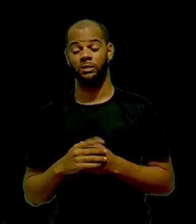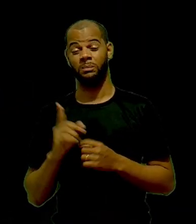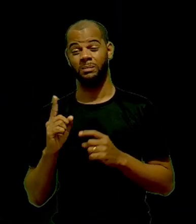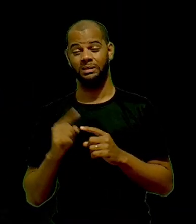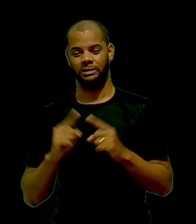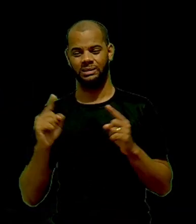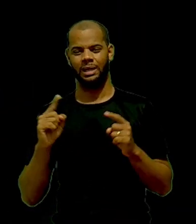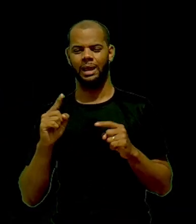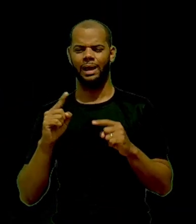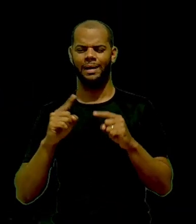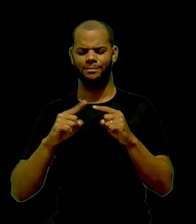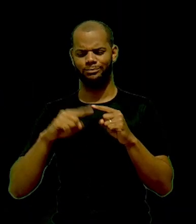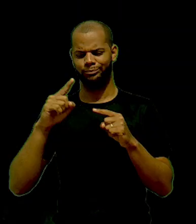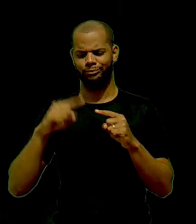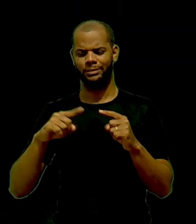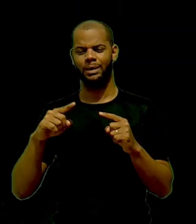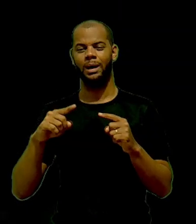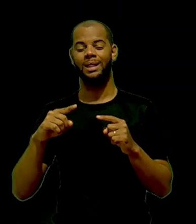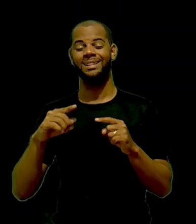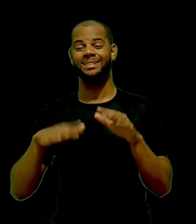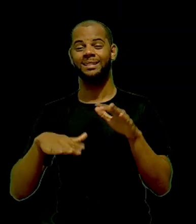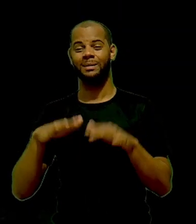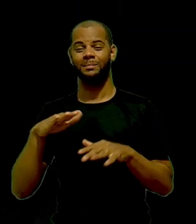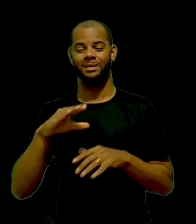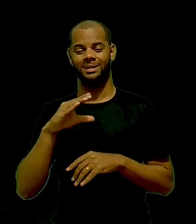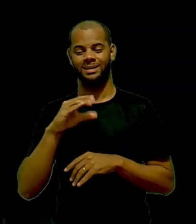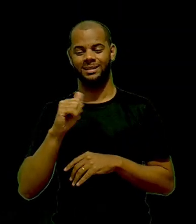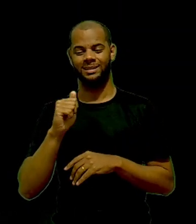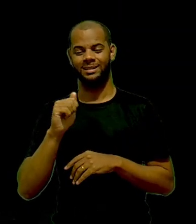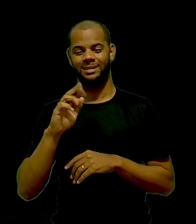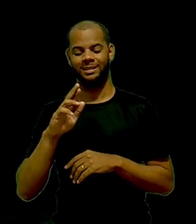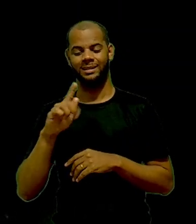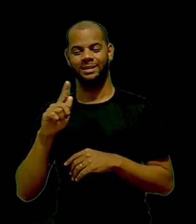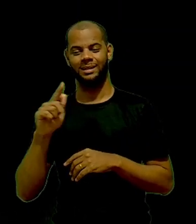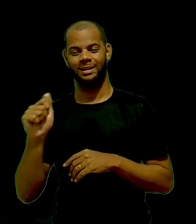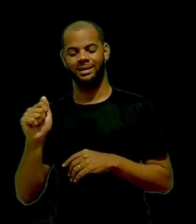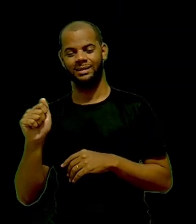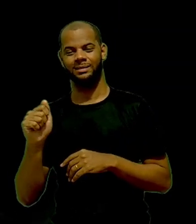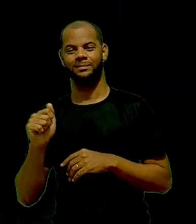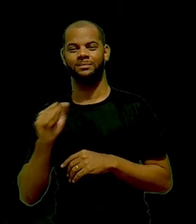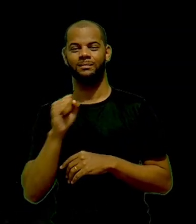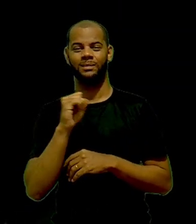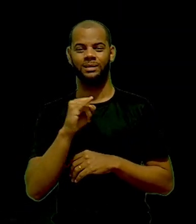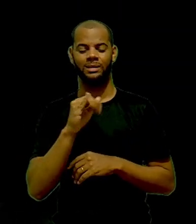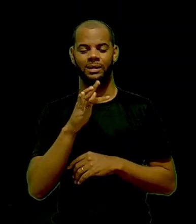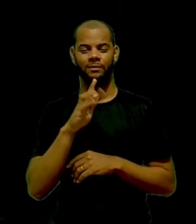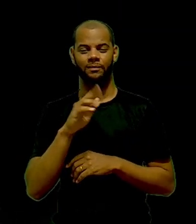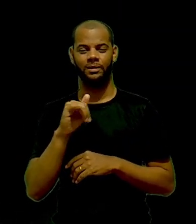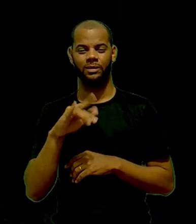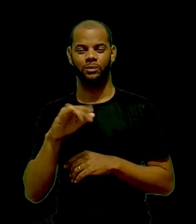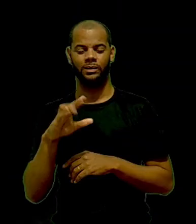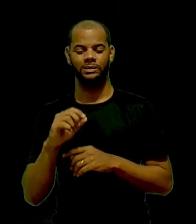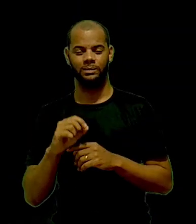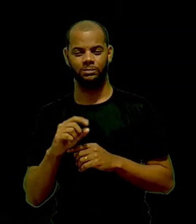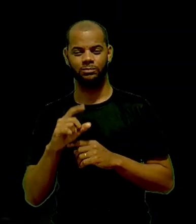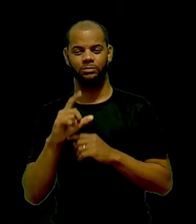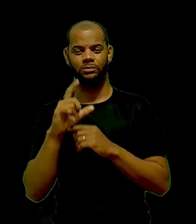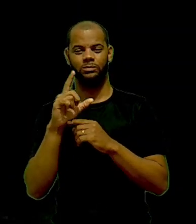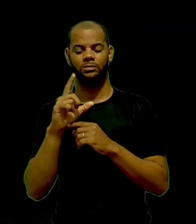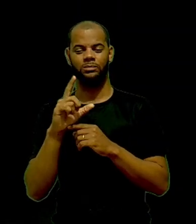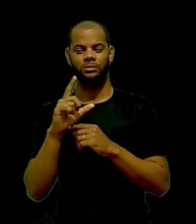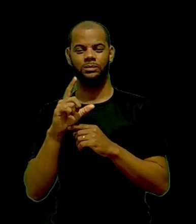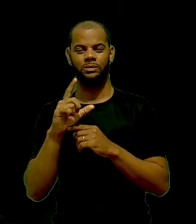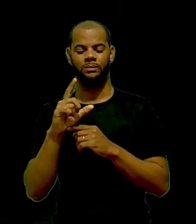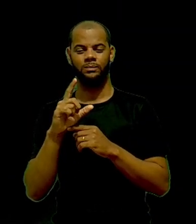Ela depende da carga do sistema, da solicitação do sistema. Se a frequência for mais elevada do que esse limite, se